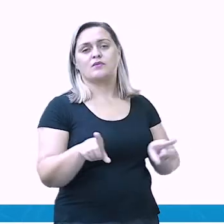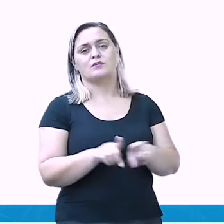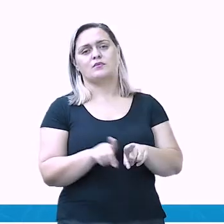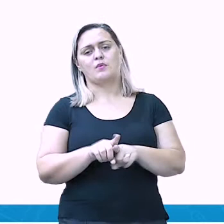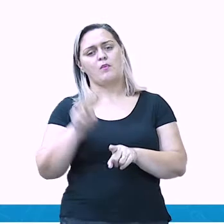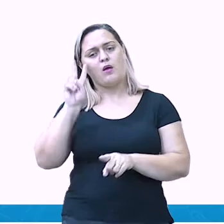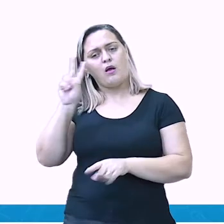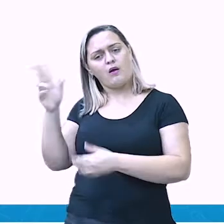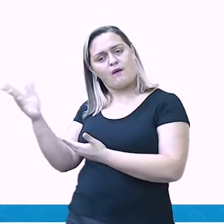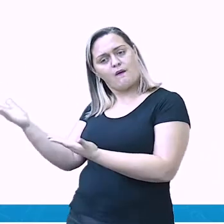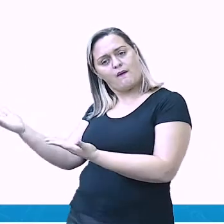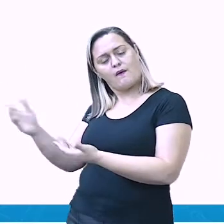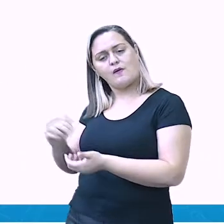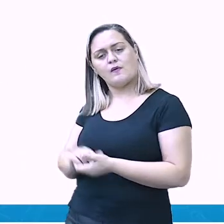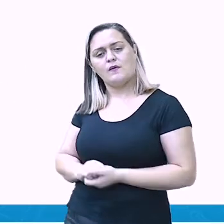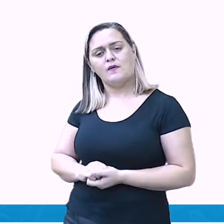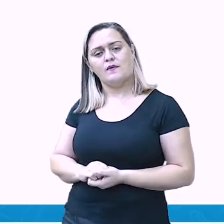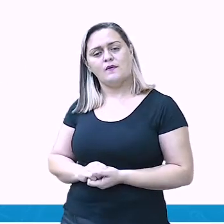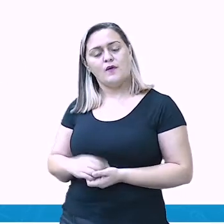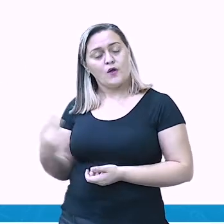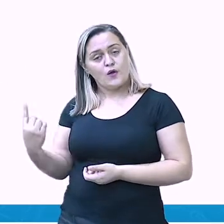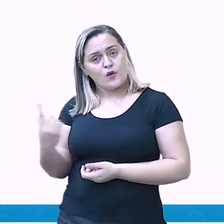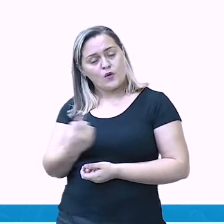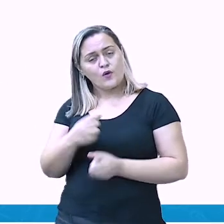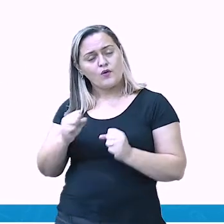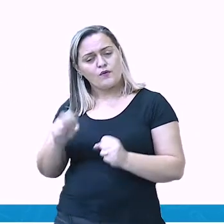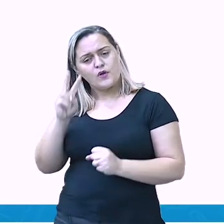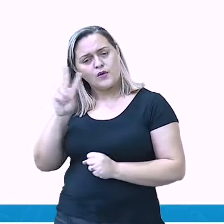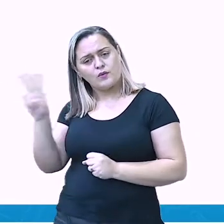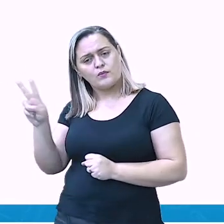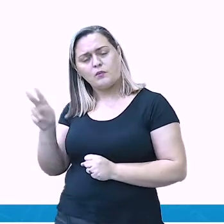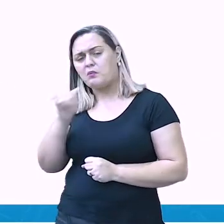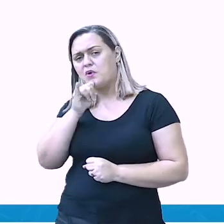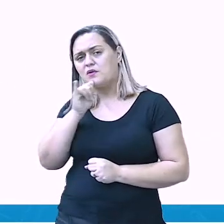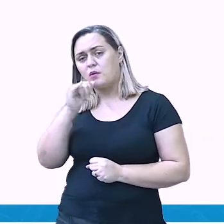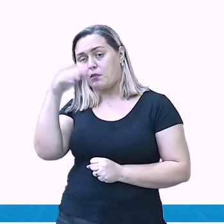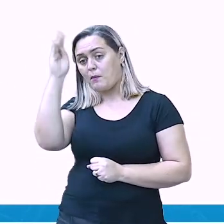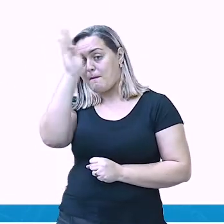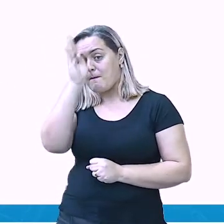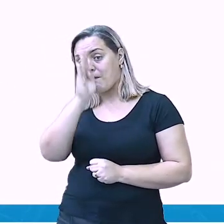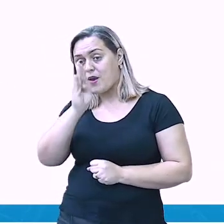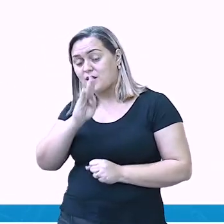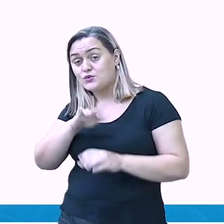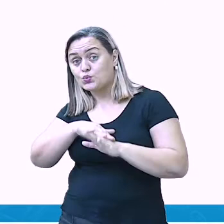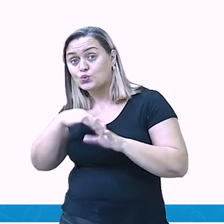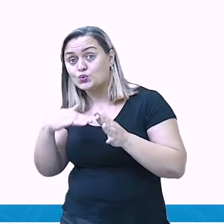estamos vendo nosso continente e estamos vendo a área aí do Brasil, ok?